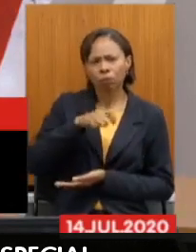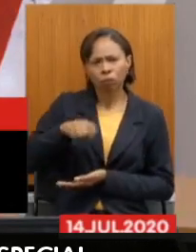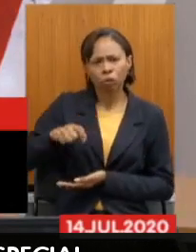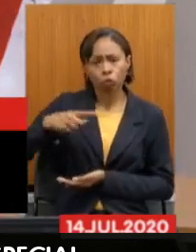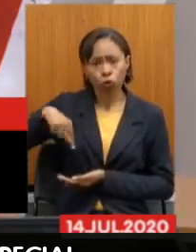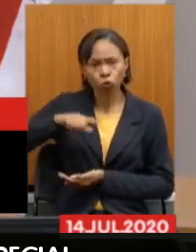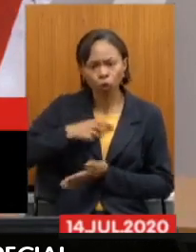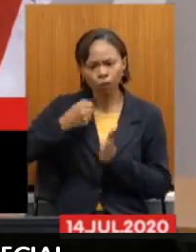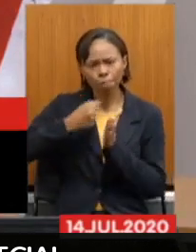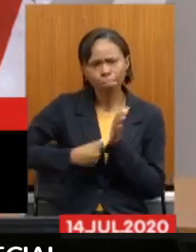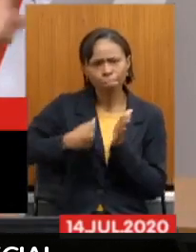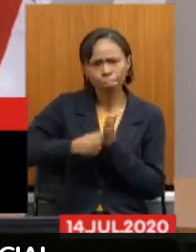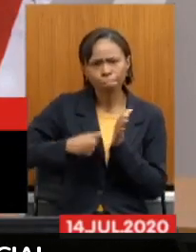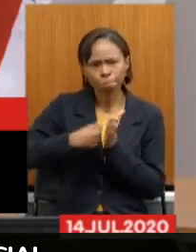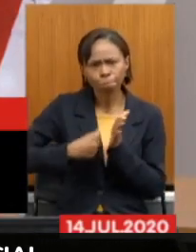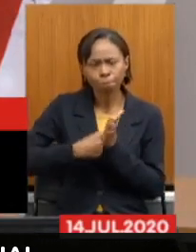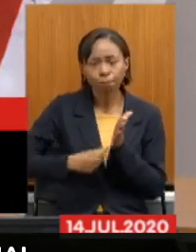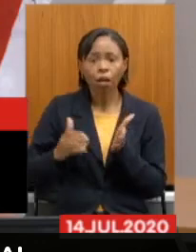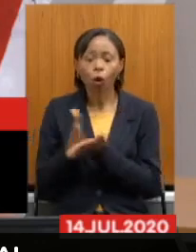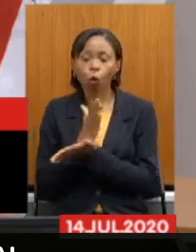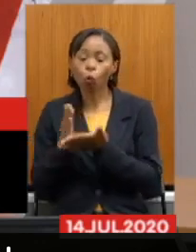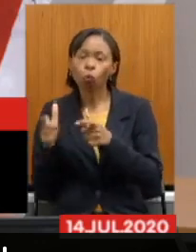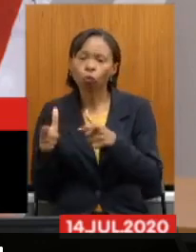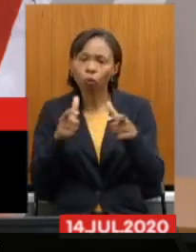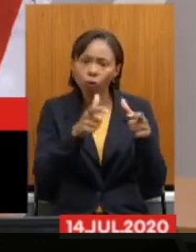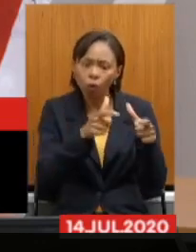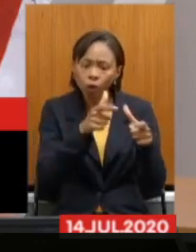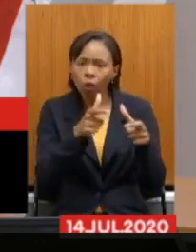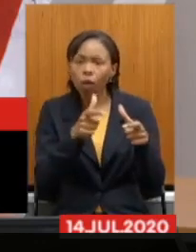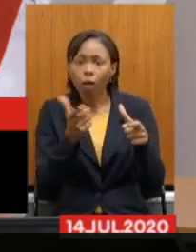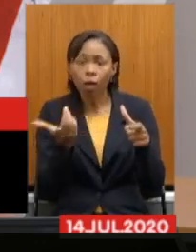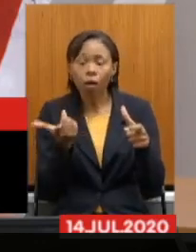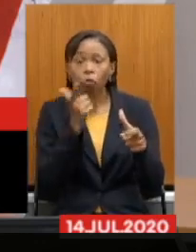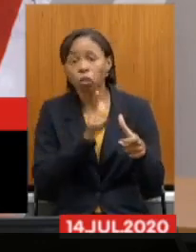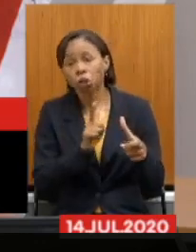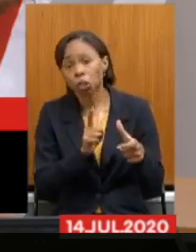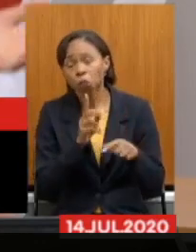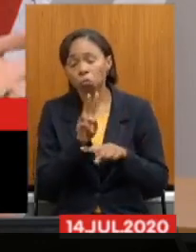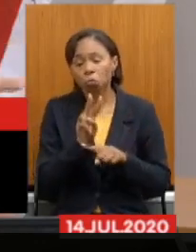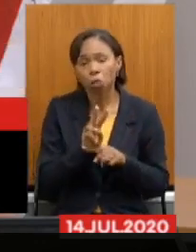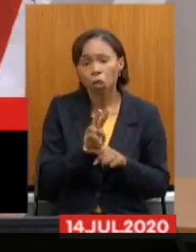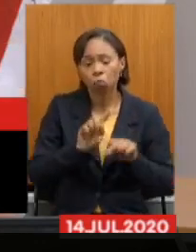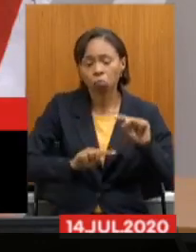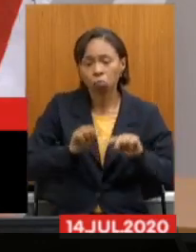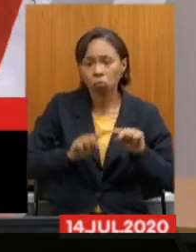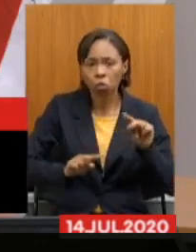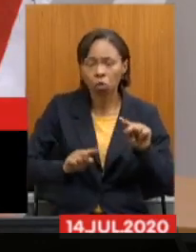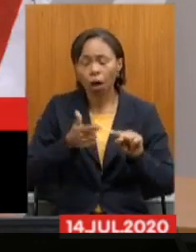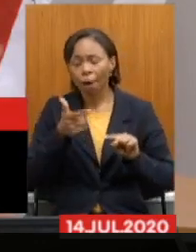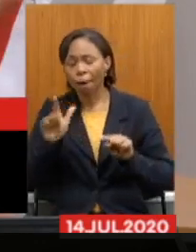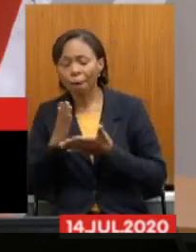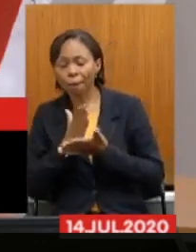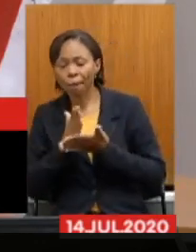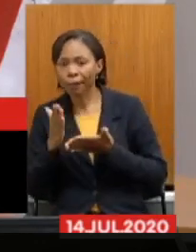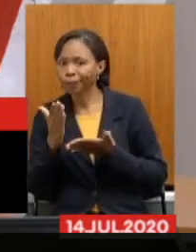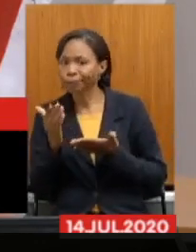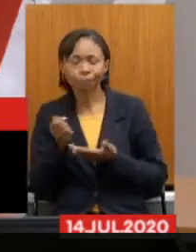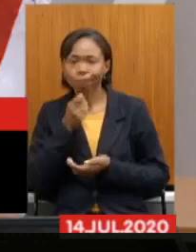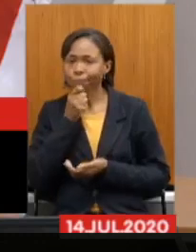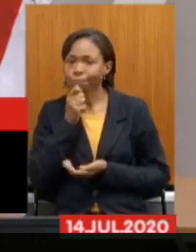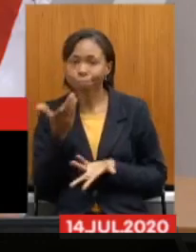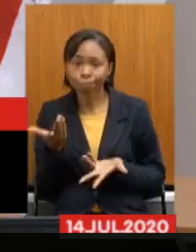estamos lutando. Algumas comarcas receberam EPI, outras não. O interior, diversos colegas têm alegado que não receberam